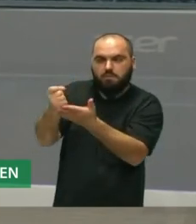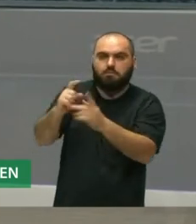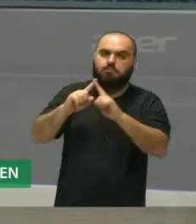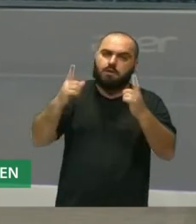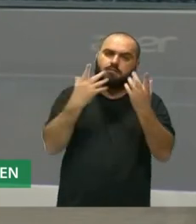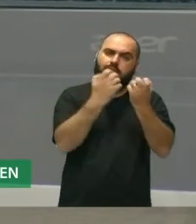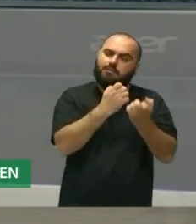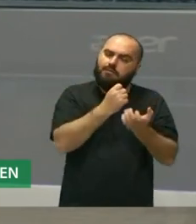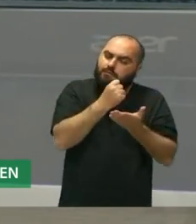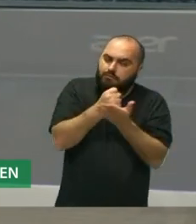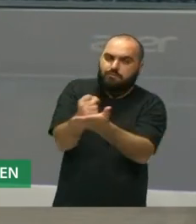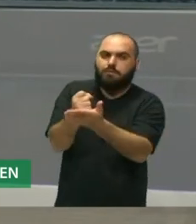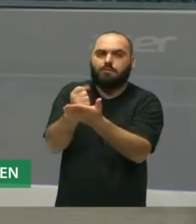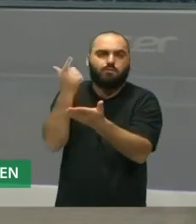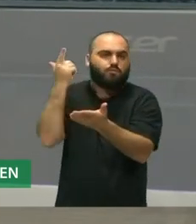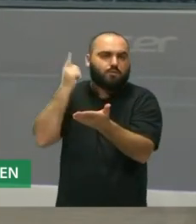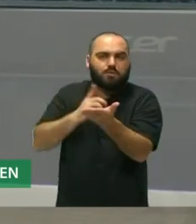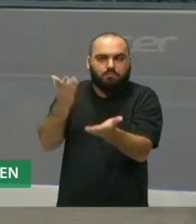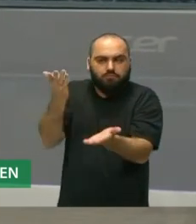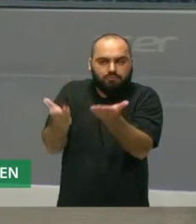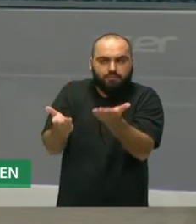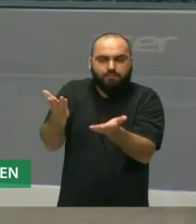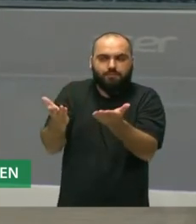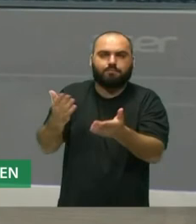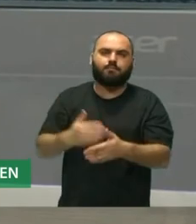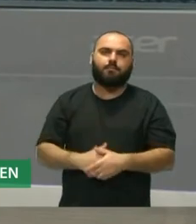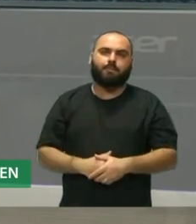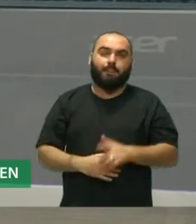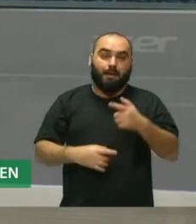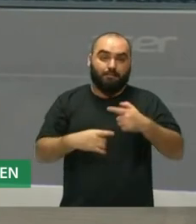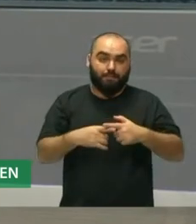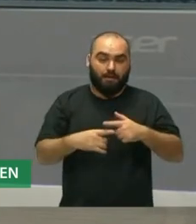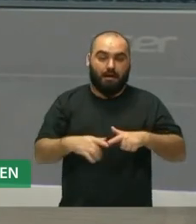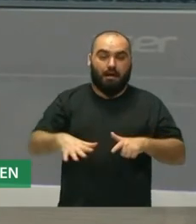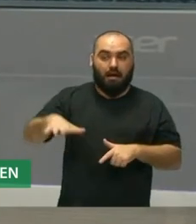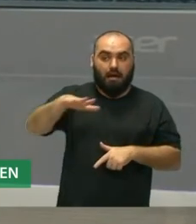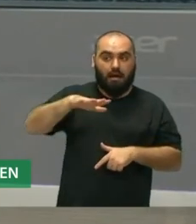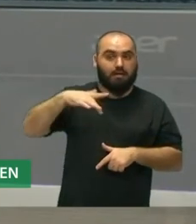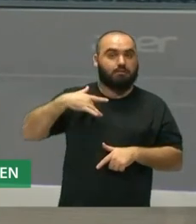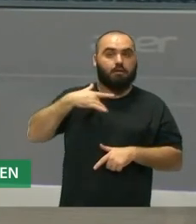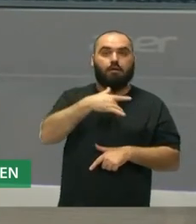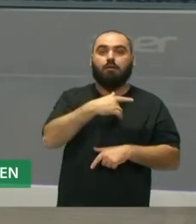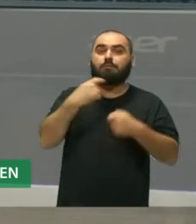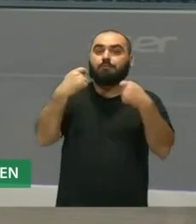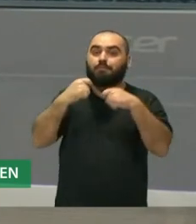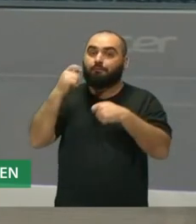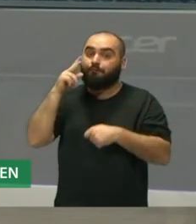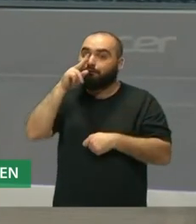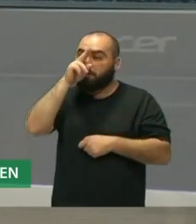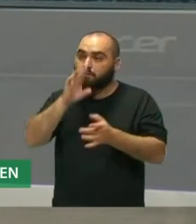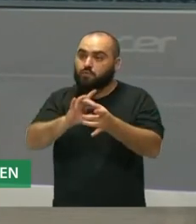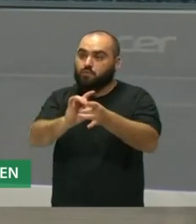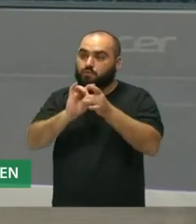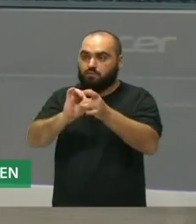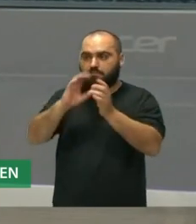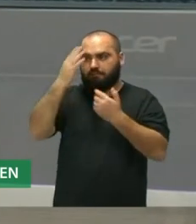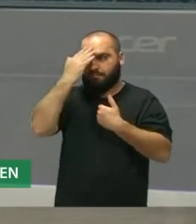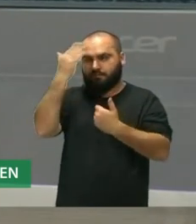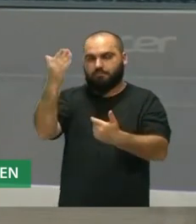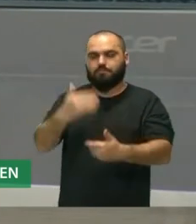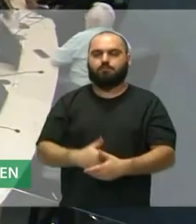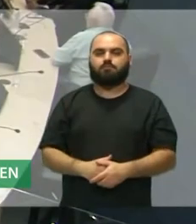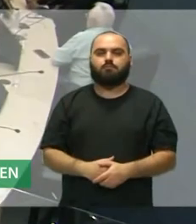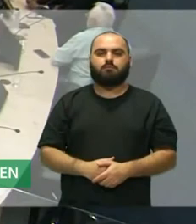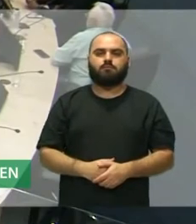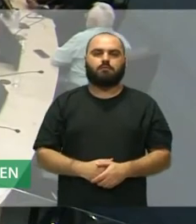um equilíbrio no bem-estar de todos, que para a saúde nós precisamos de força e união. Obrigado. Sr.